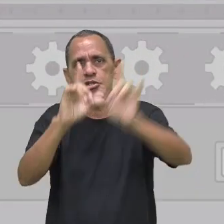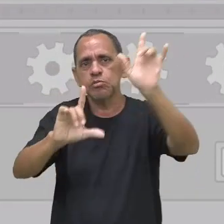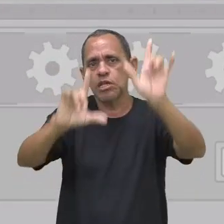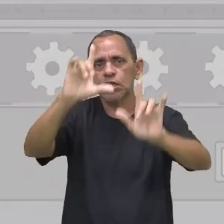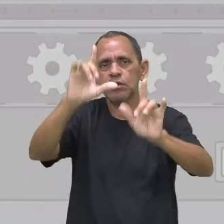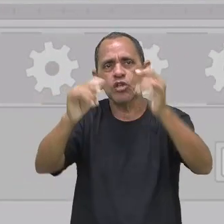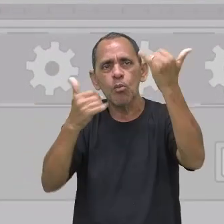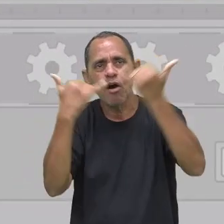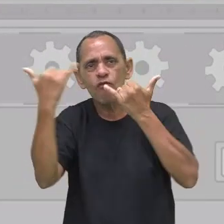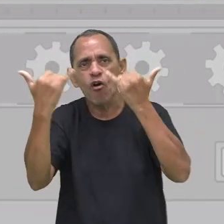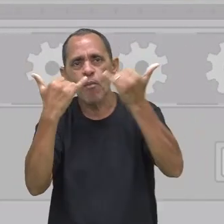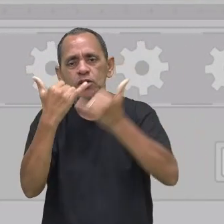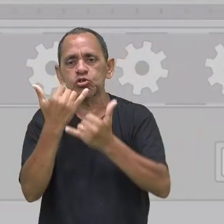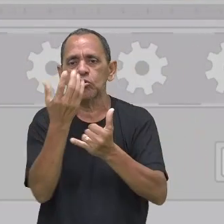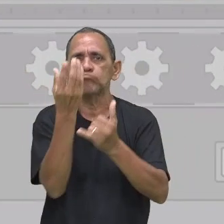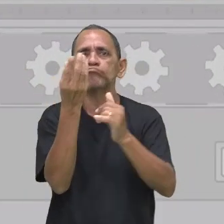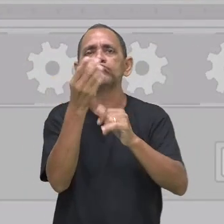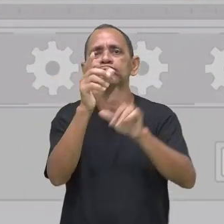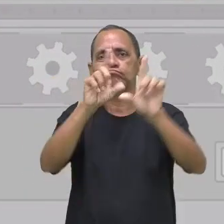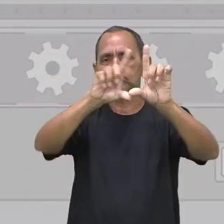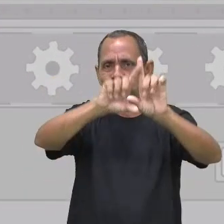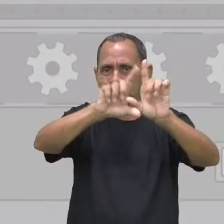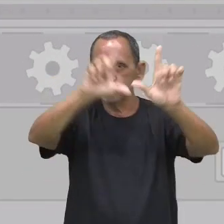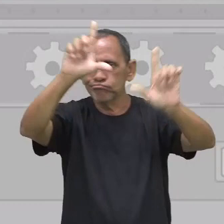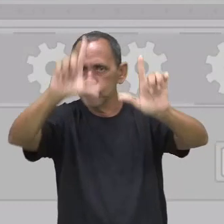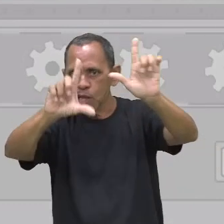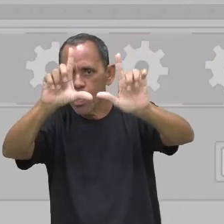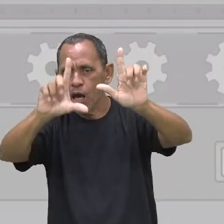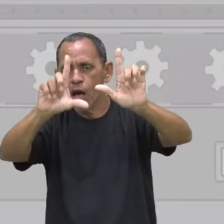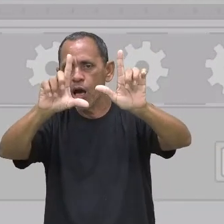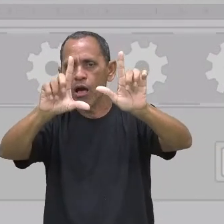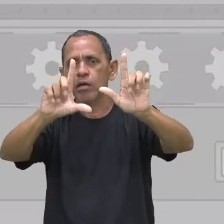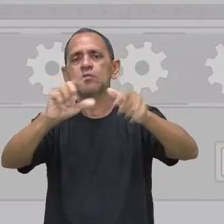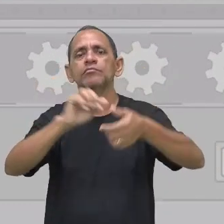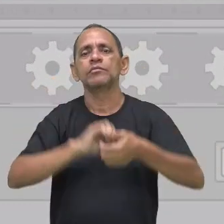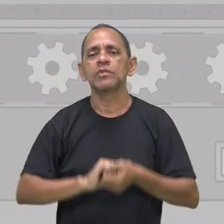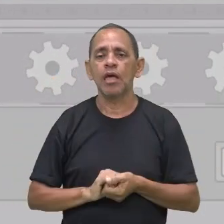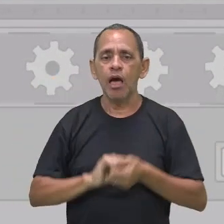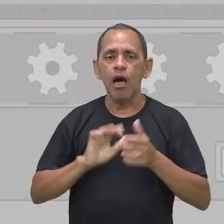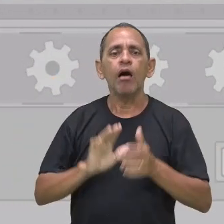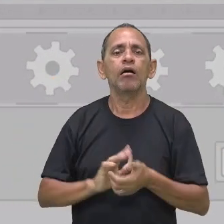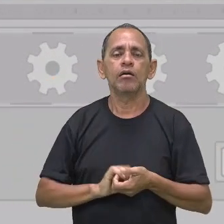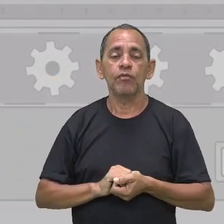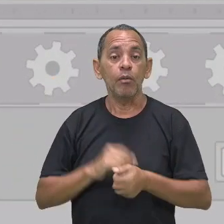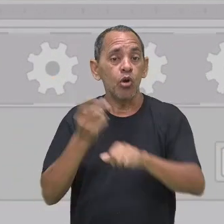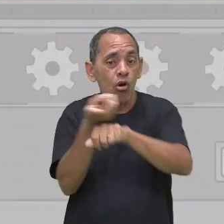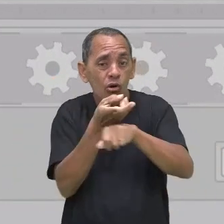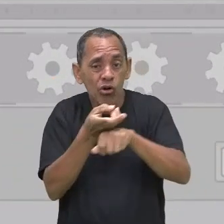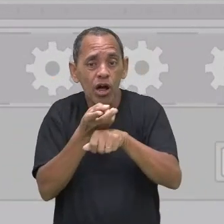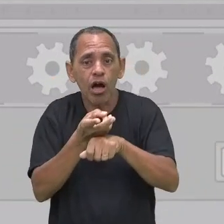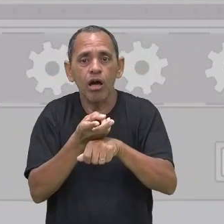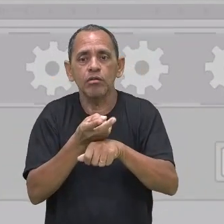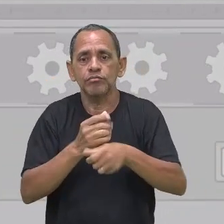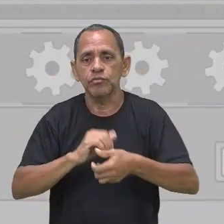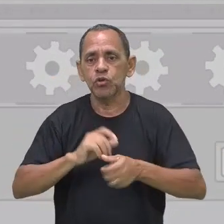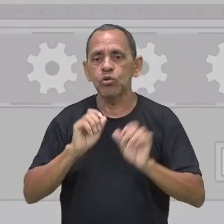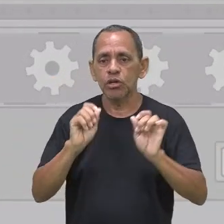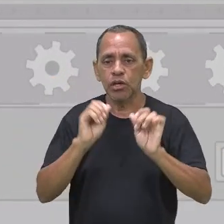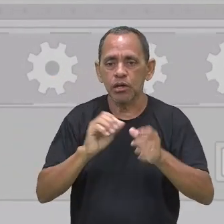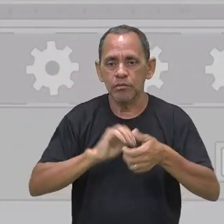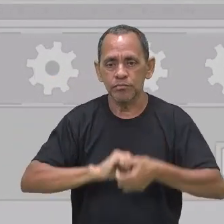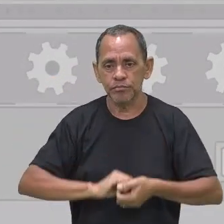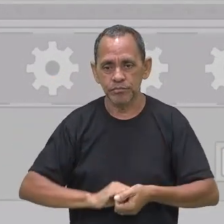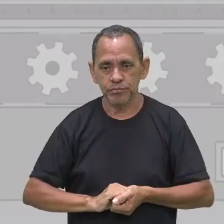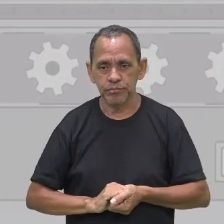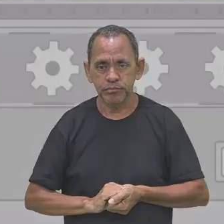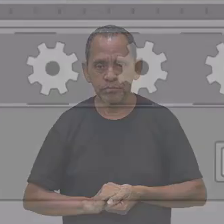da realidade e vai entrar numa realidade fantasiosa que é colocada pelos filmes, né? Os filmes de sessão da